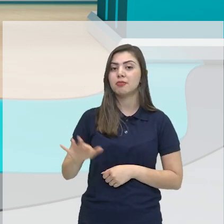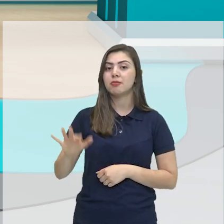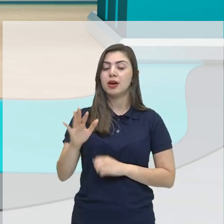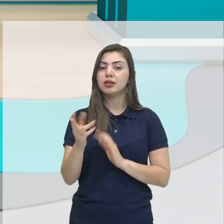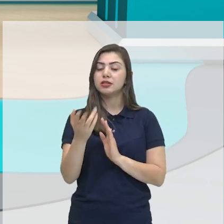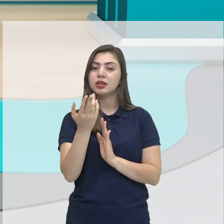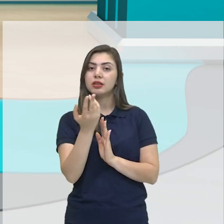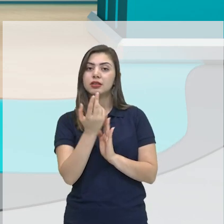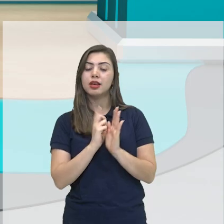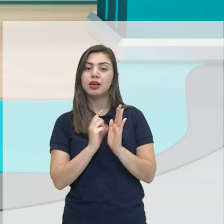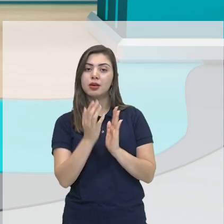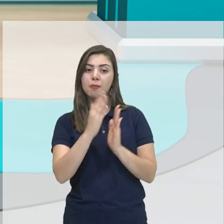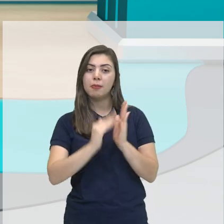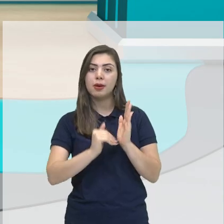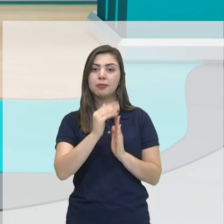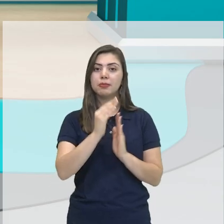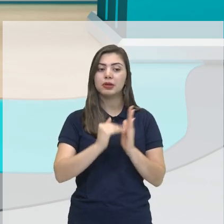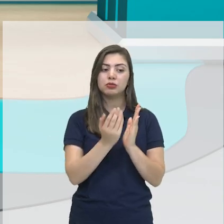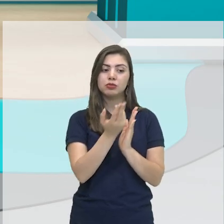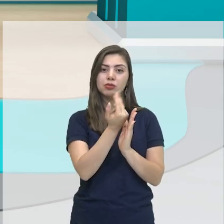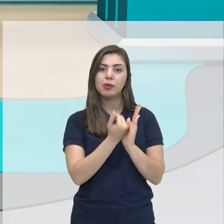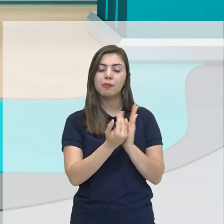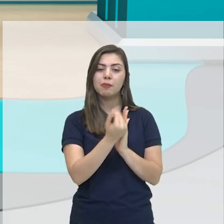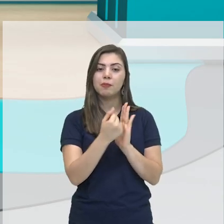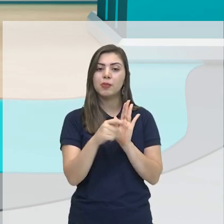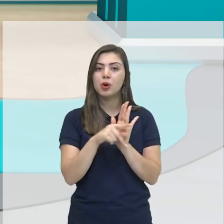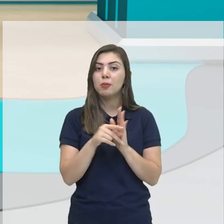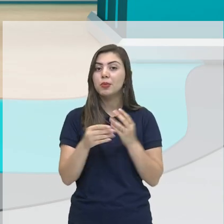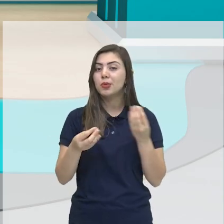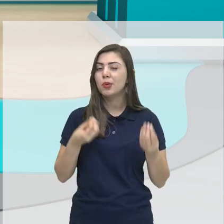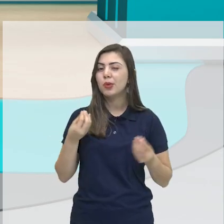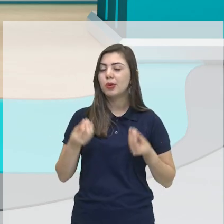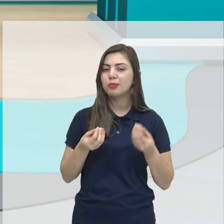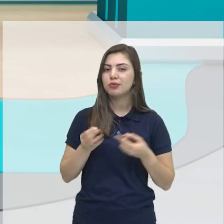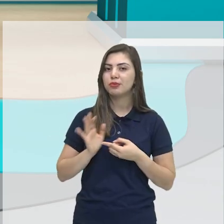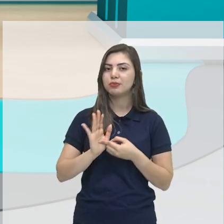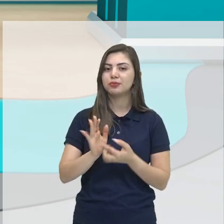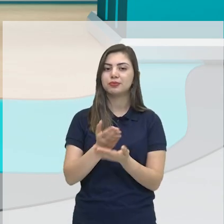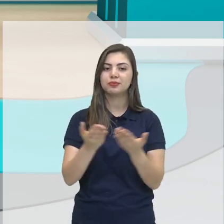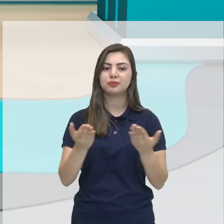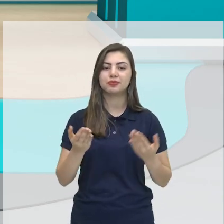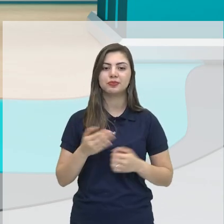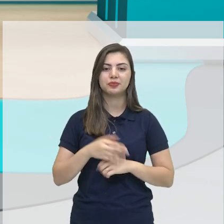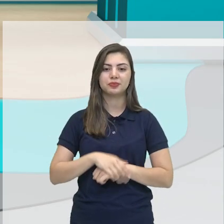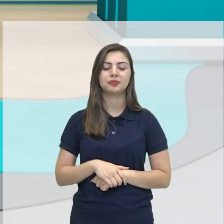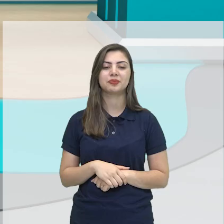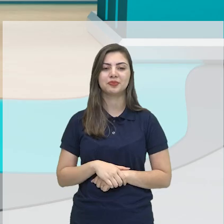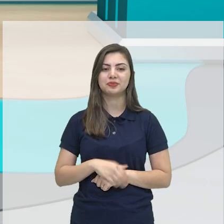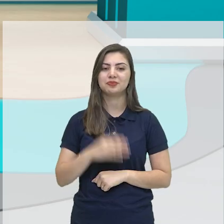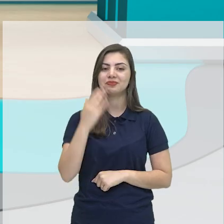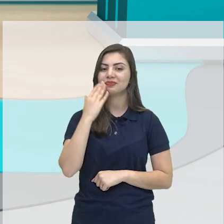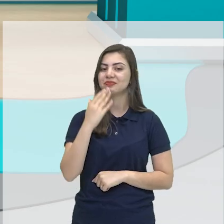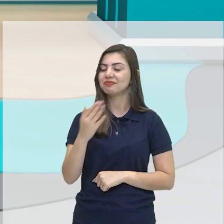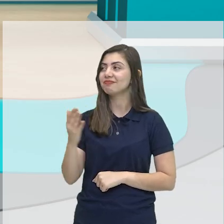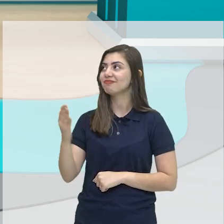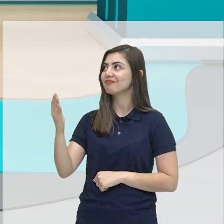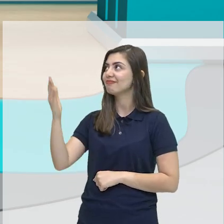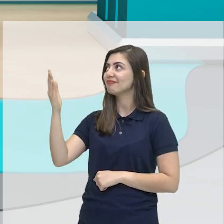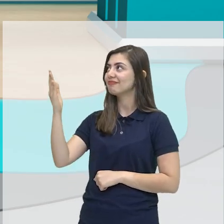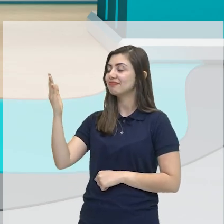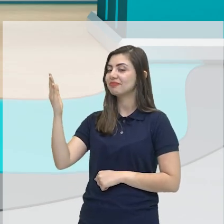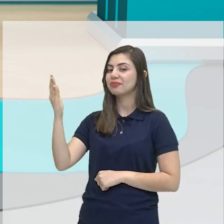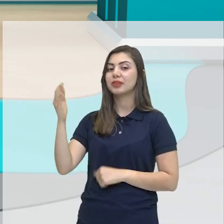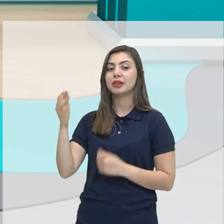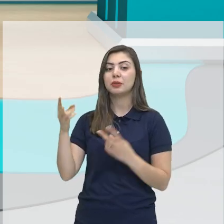representação. Então, a gente vai trazer aqui a representação dessa lei da frontalidade. Como acontecia? Olha só, o tronco de frente, vocês